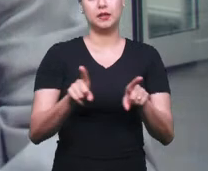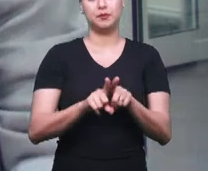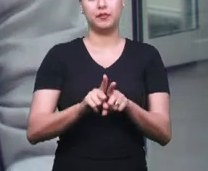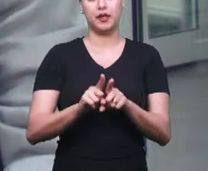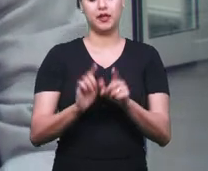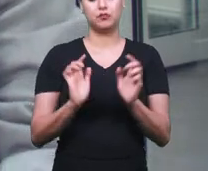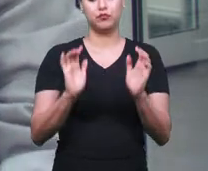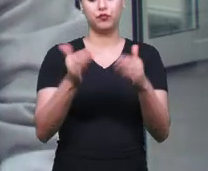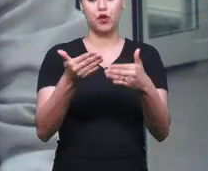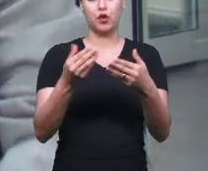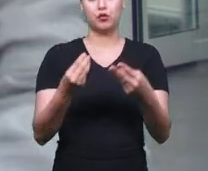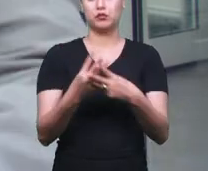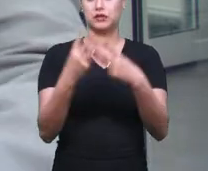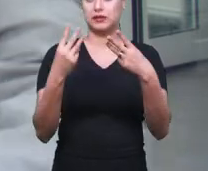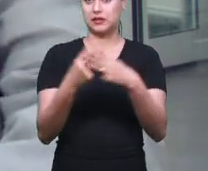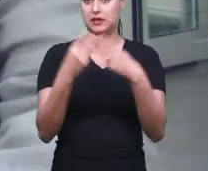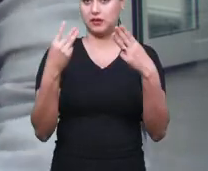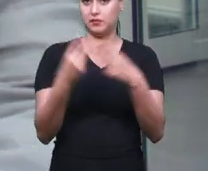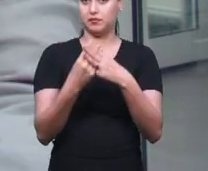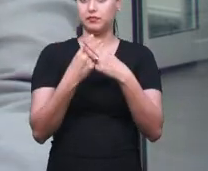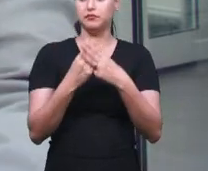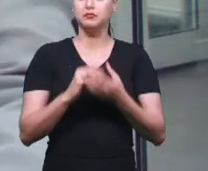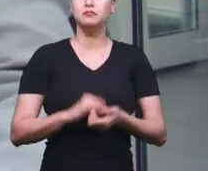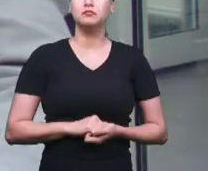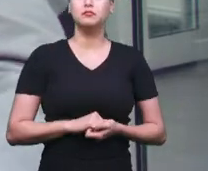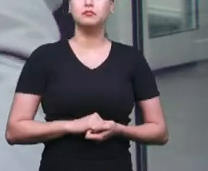diga-se de passagem.